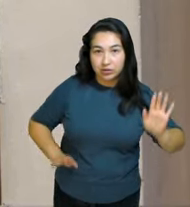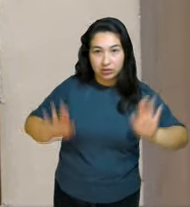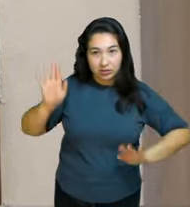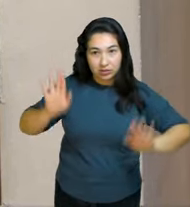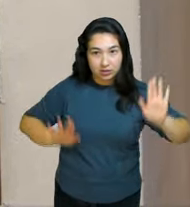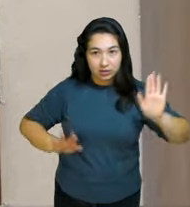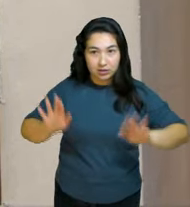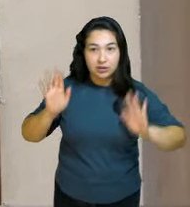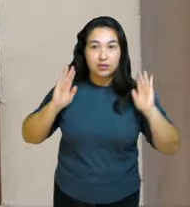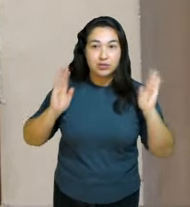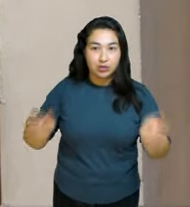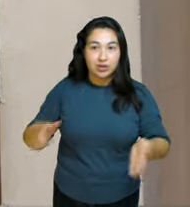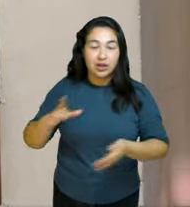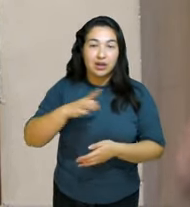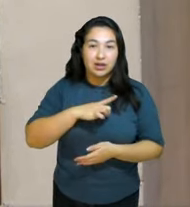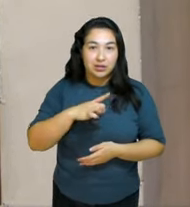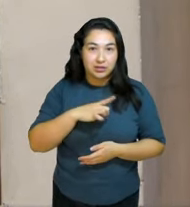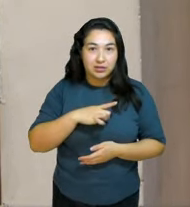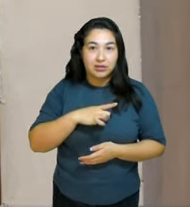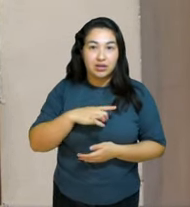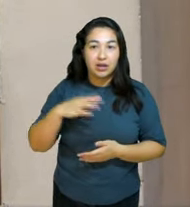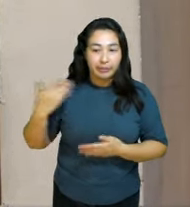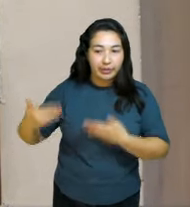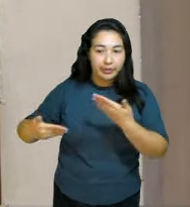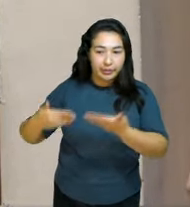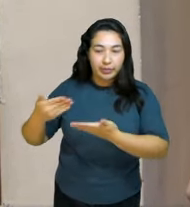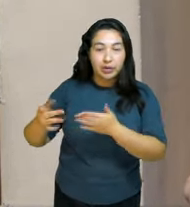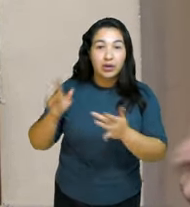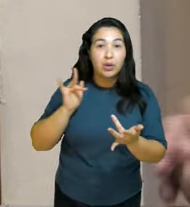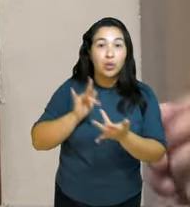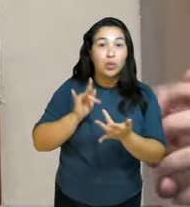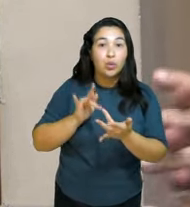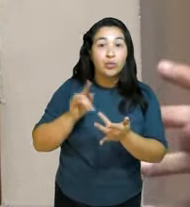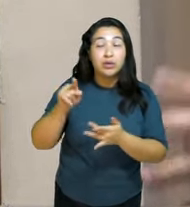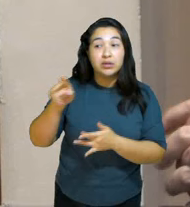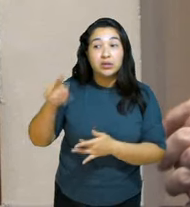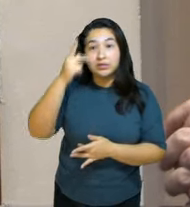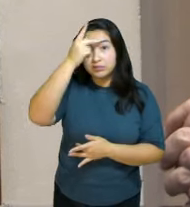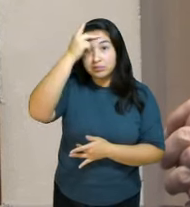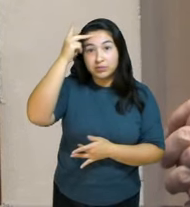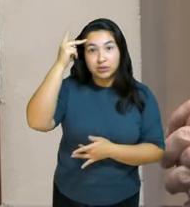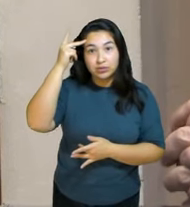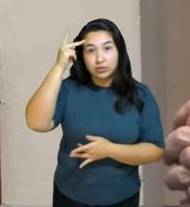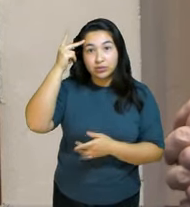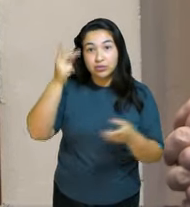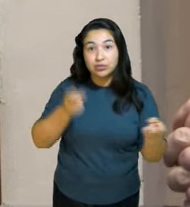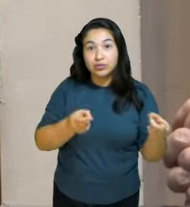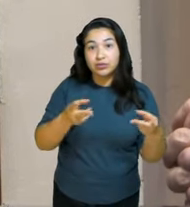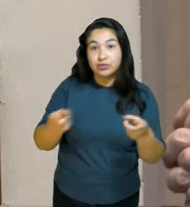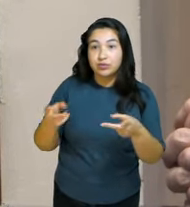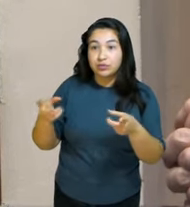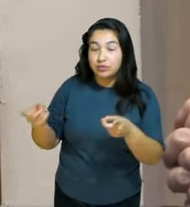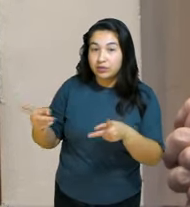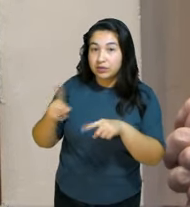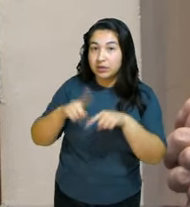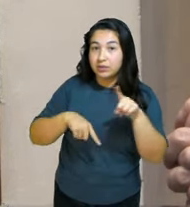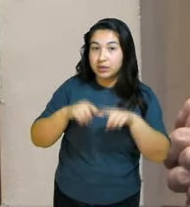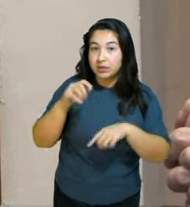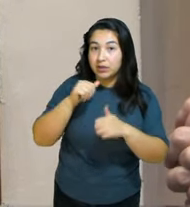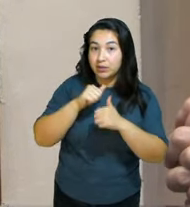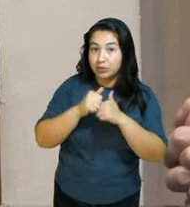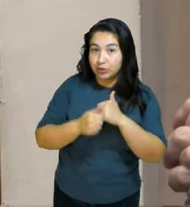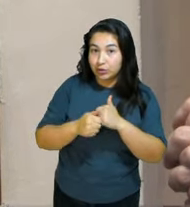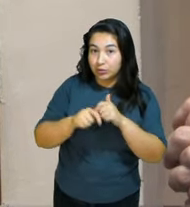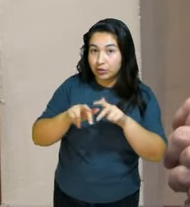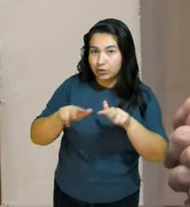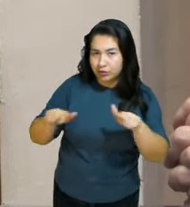andamento, eu tenho contato com uma grande fornecedora de material esportivo, que vai, espero